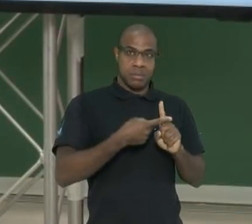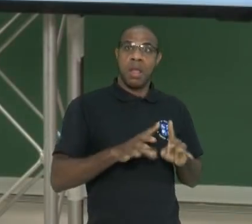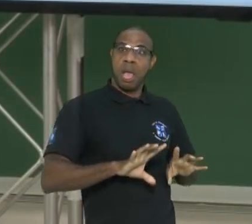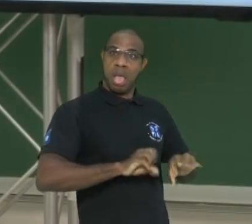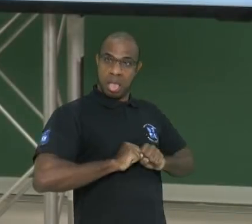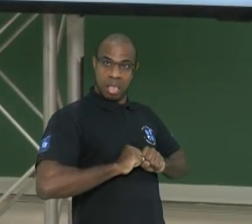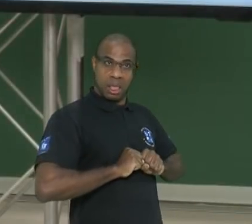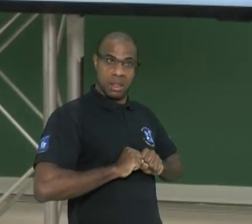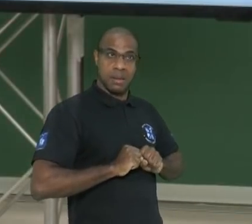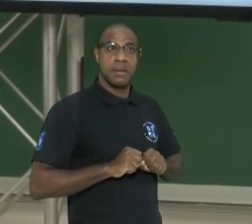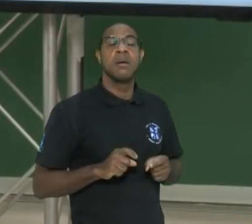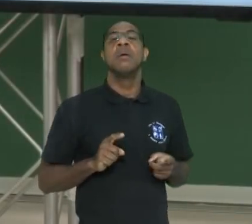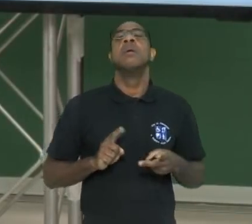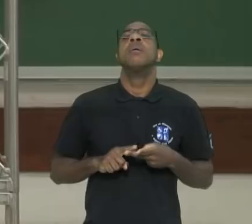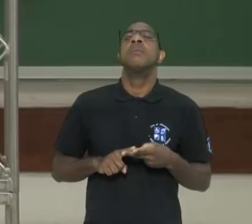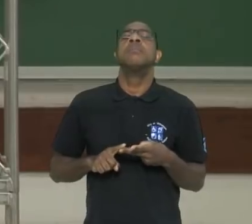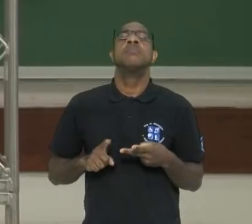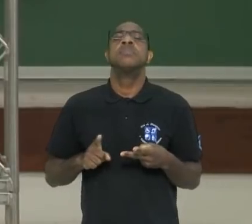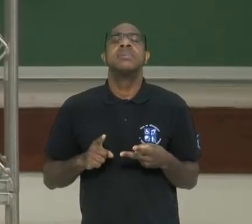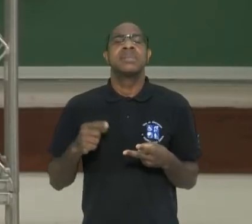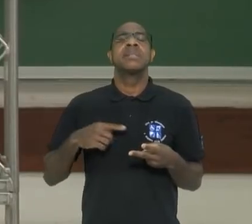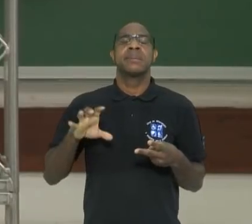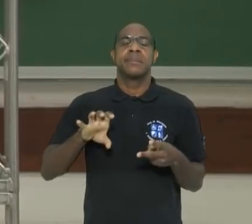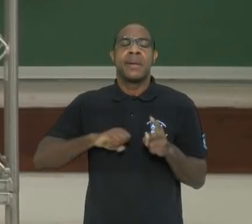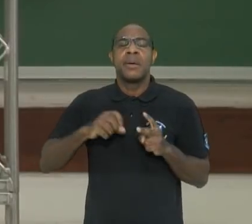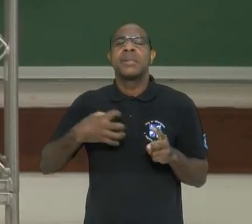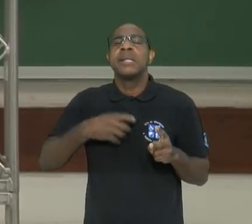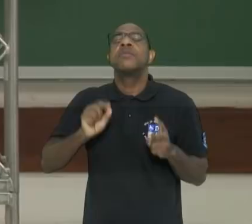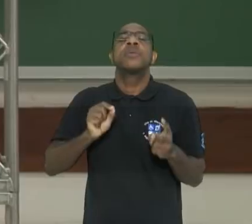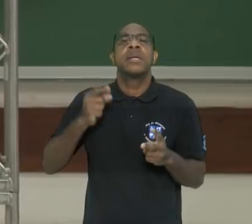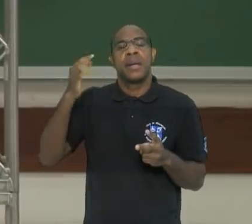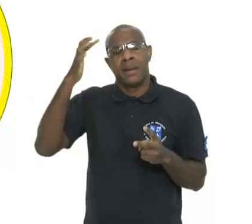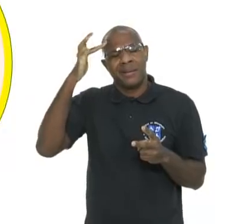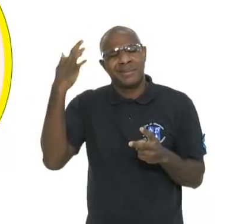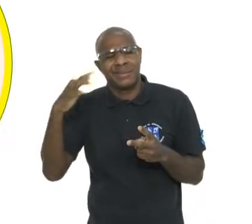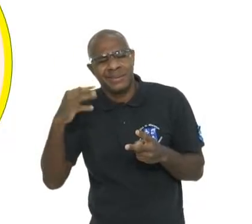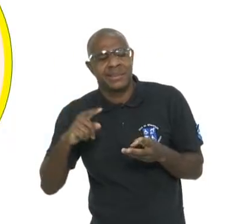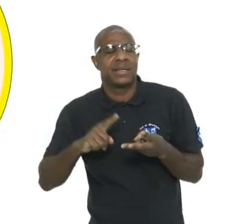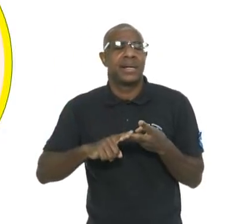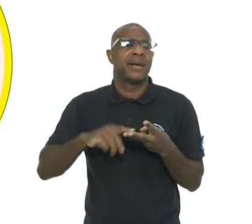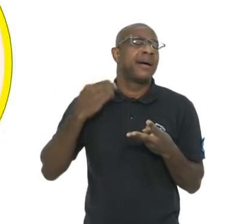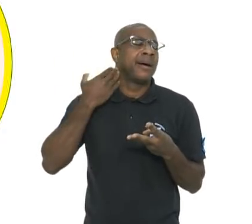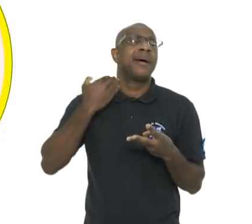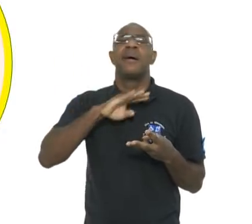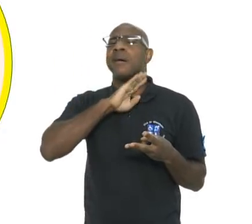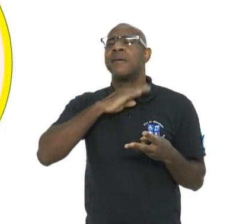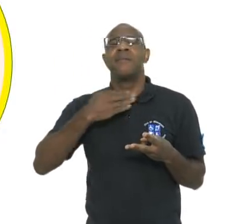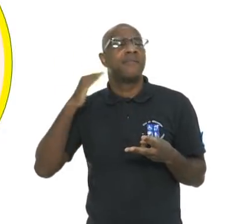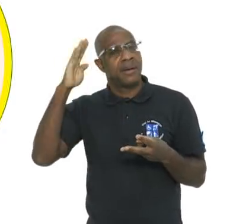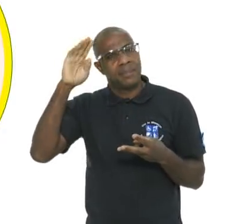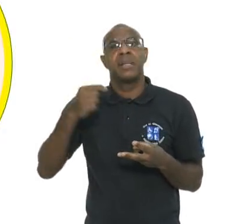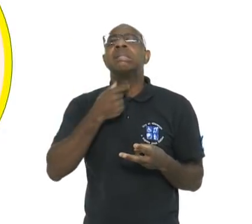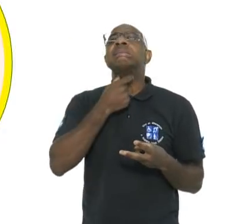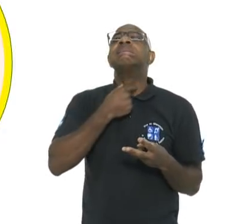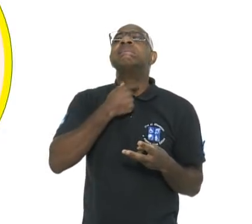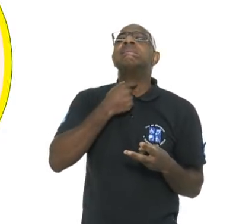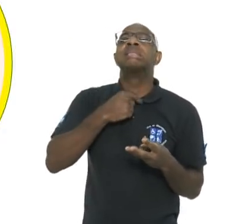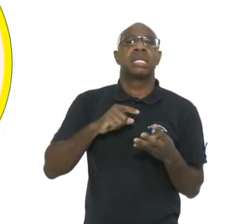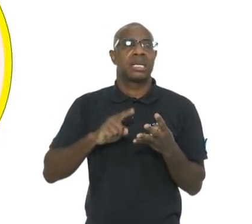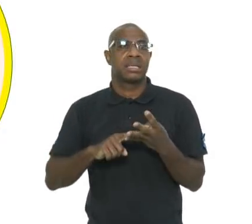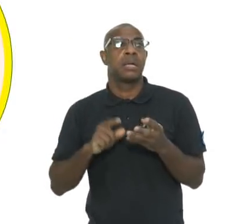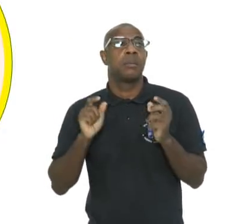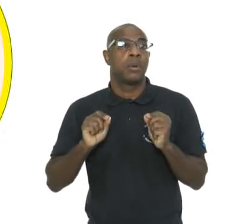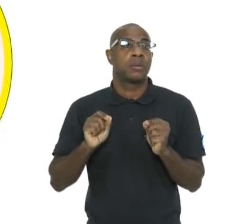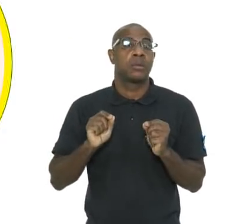Causa febre, dor de cabeça, mal-estar, dor de garganta, pode até mesmo causar